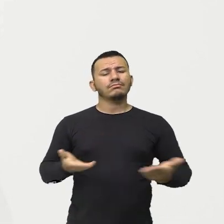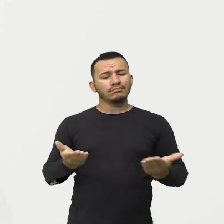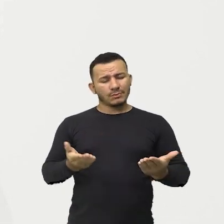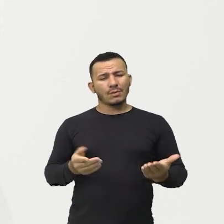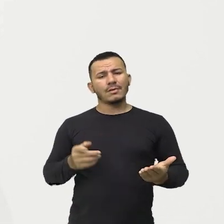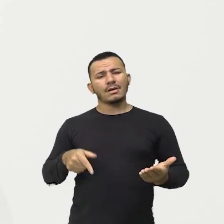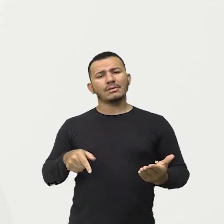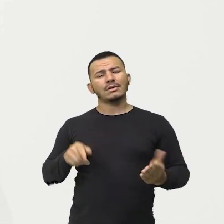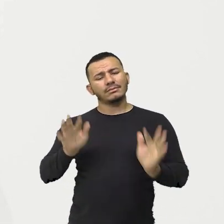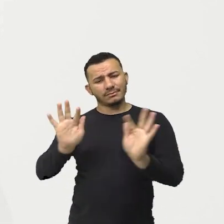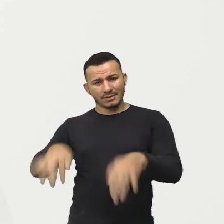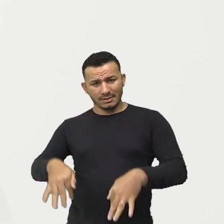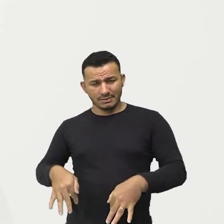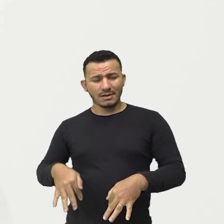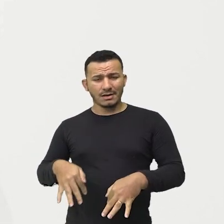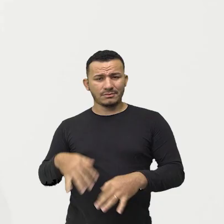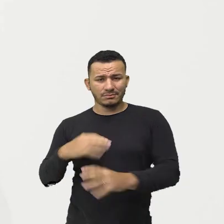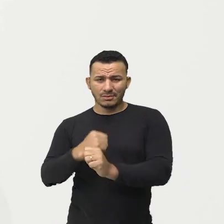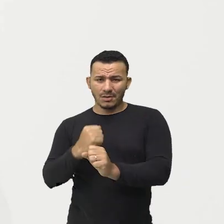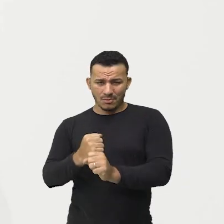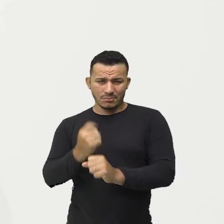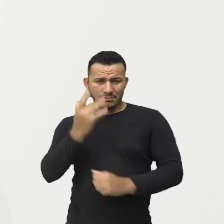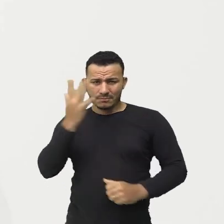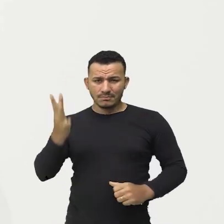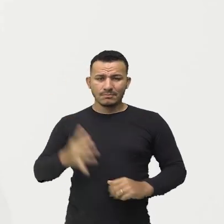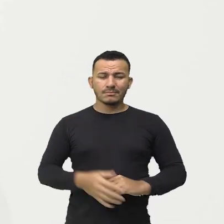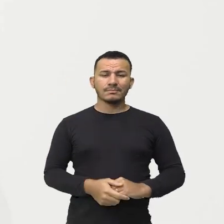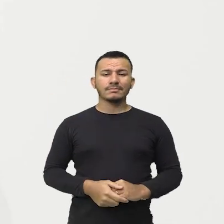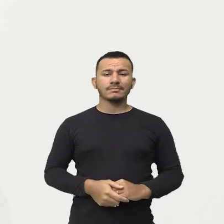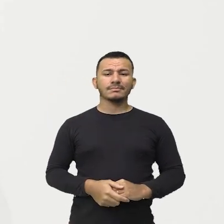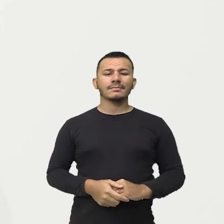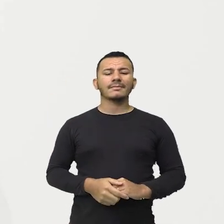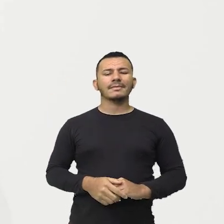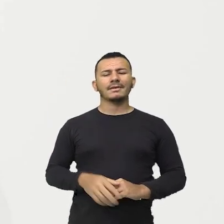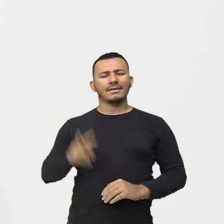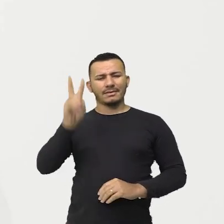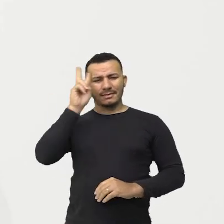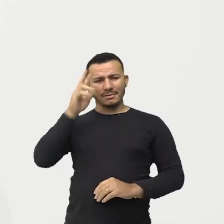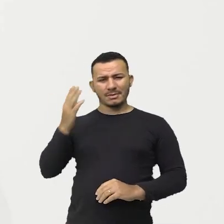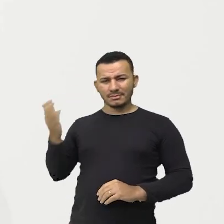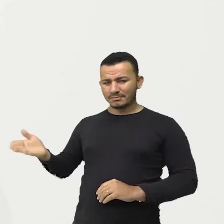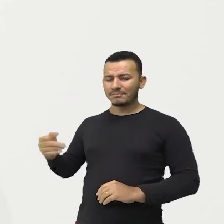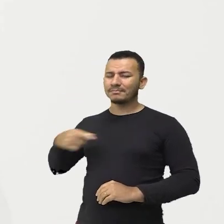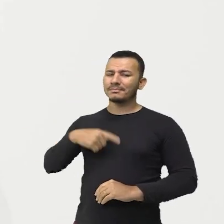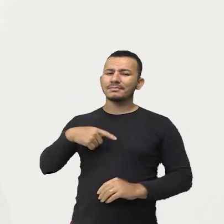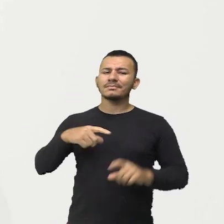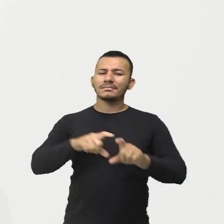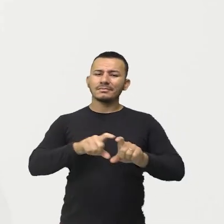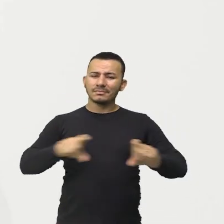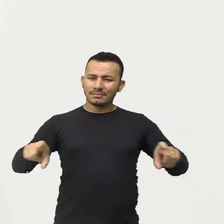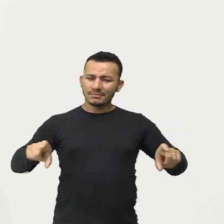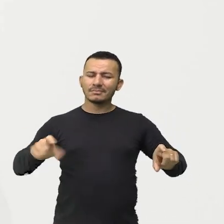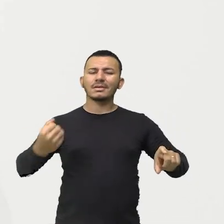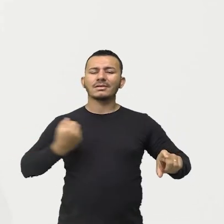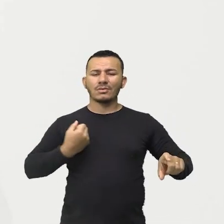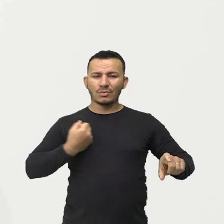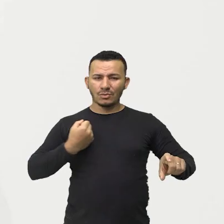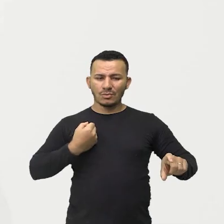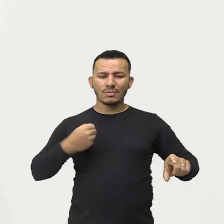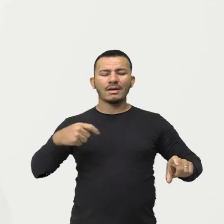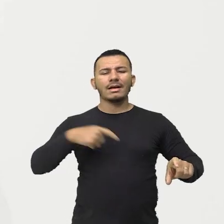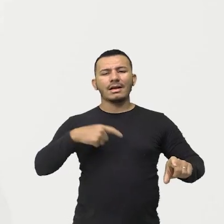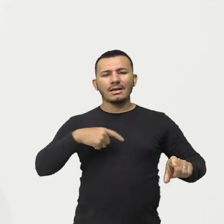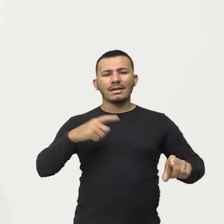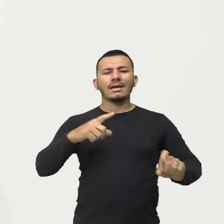gente finalizar os cálculos, né? Perceba que você tem aí exatamente uma expressão numérica que